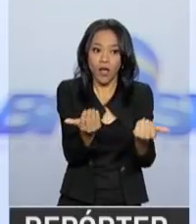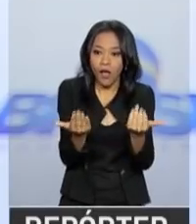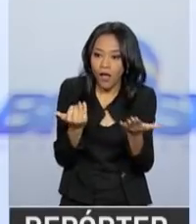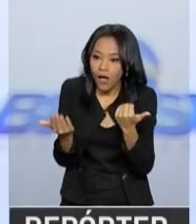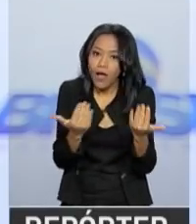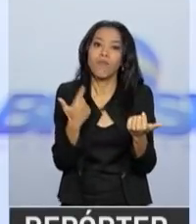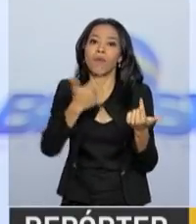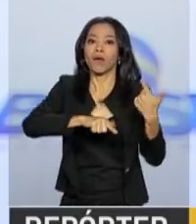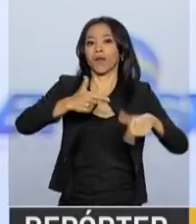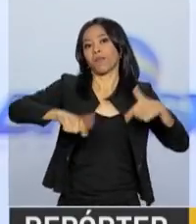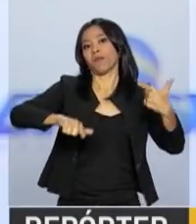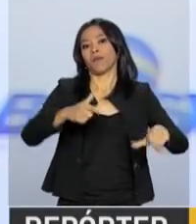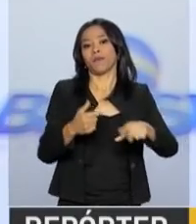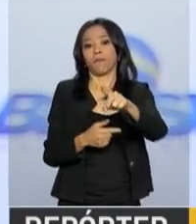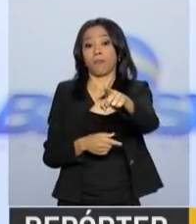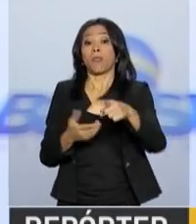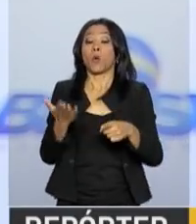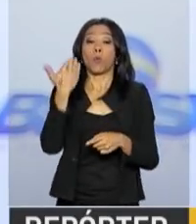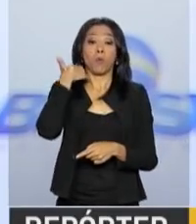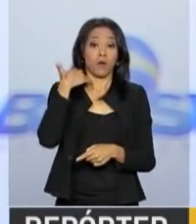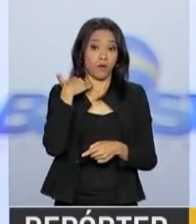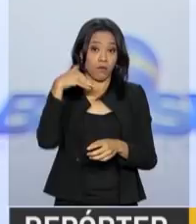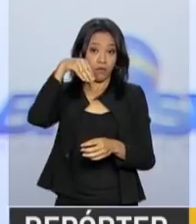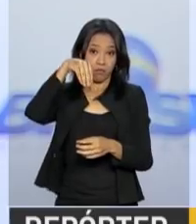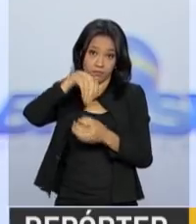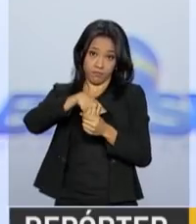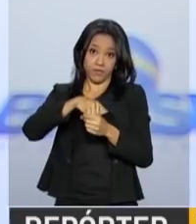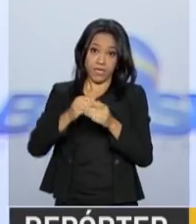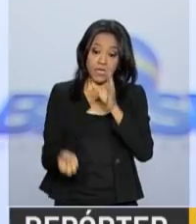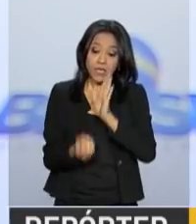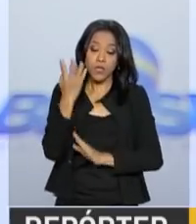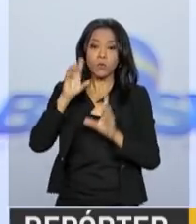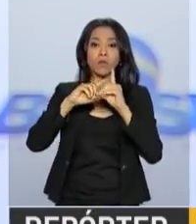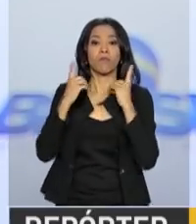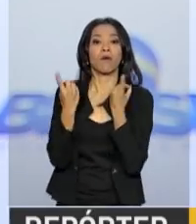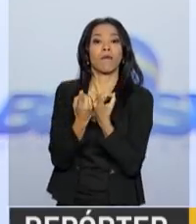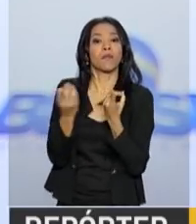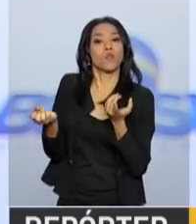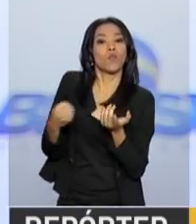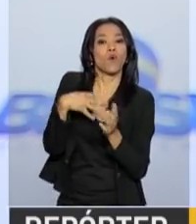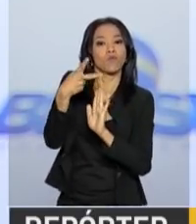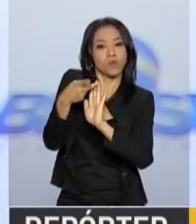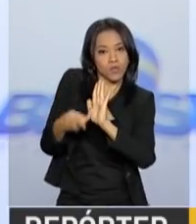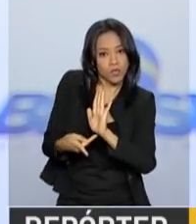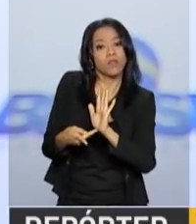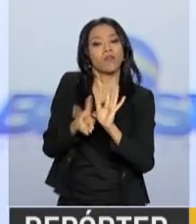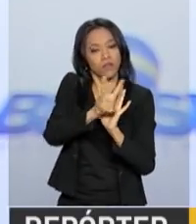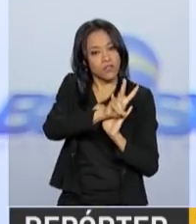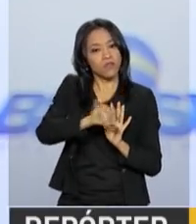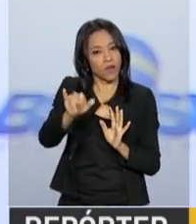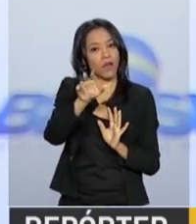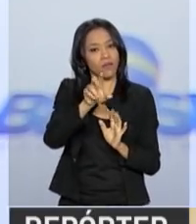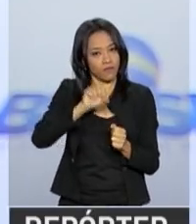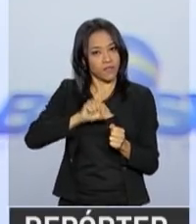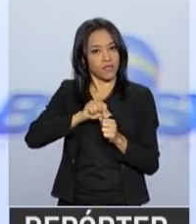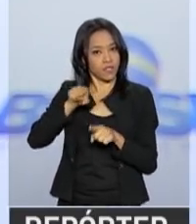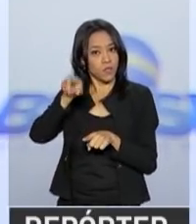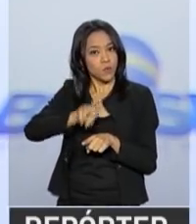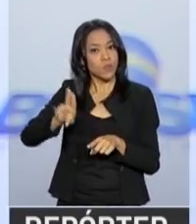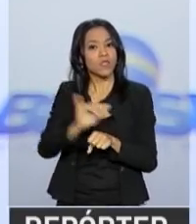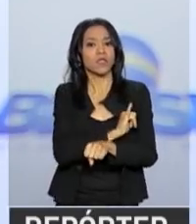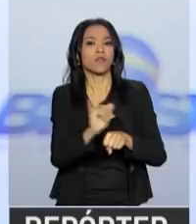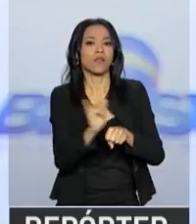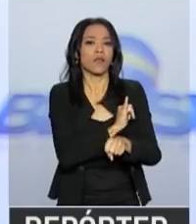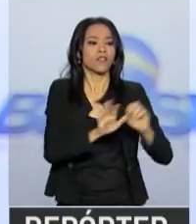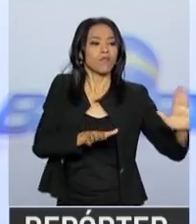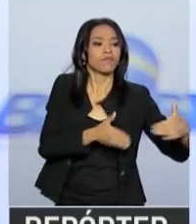banco decidiu criar uma área para desenvolver novos projetos e vamos fazer isso usando é as parcerias com os